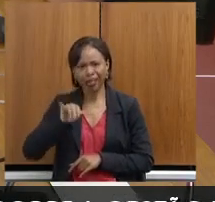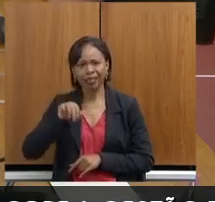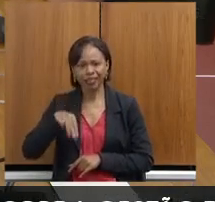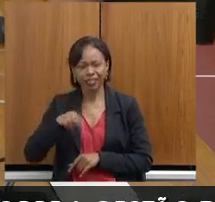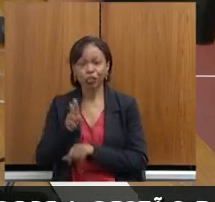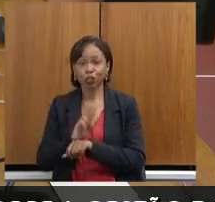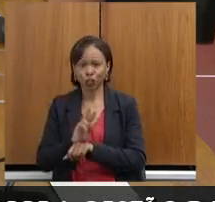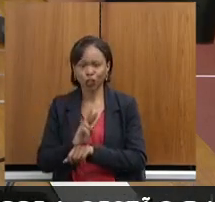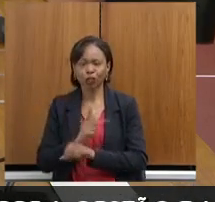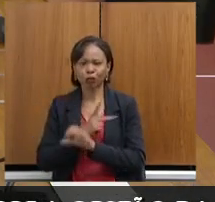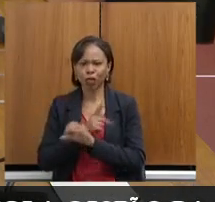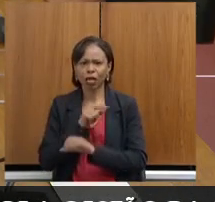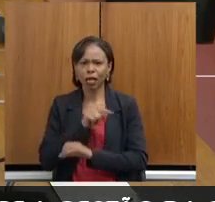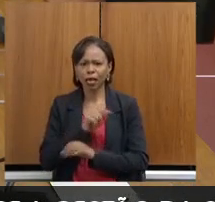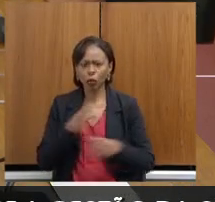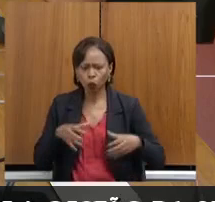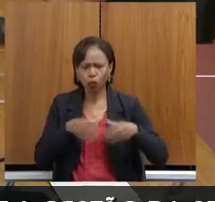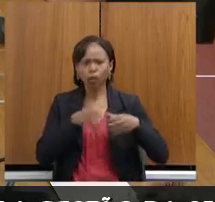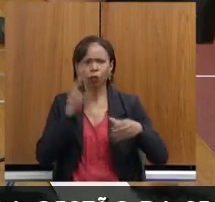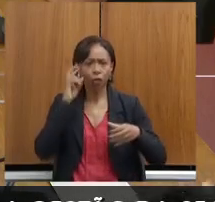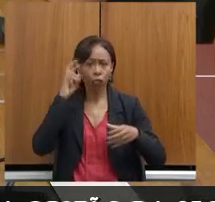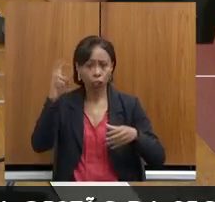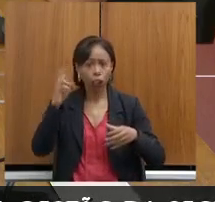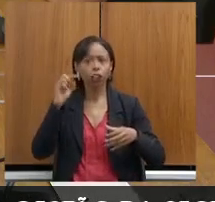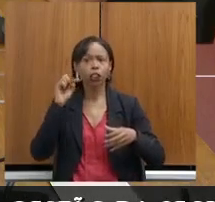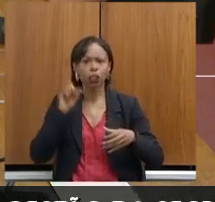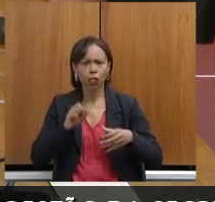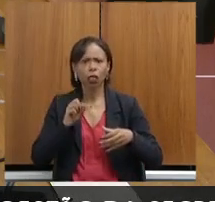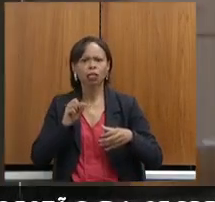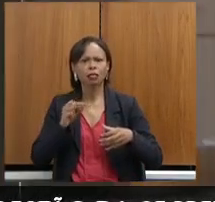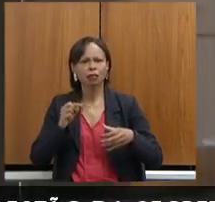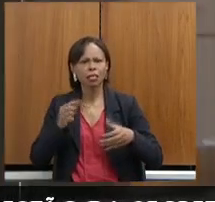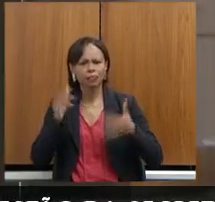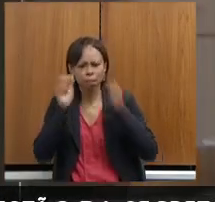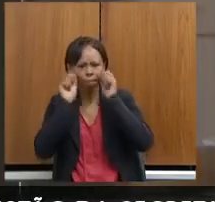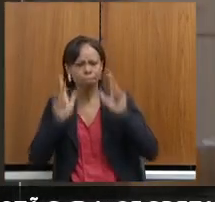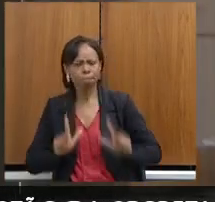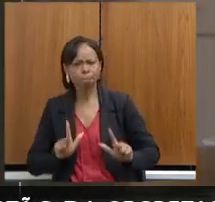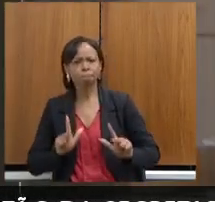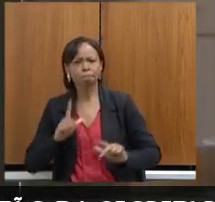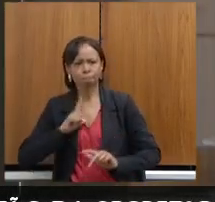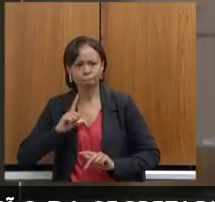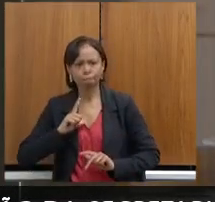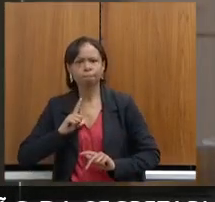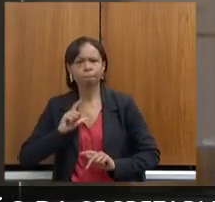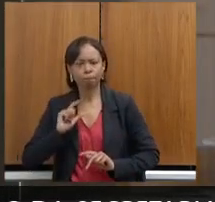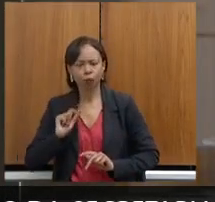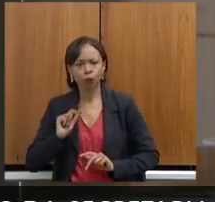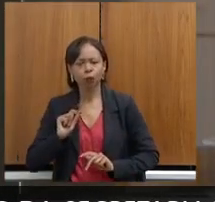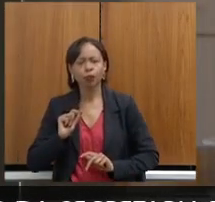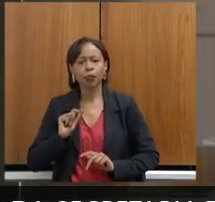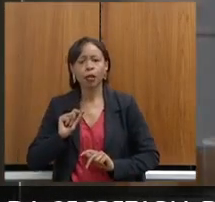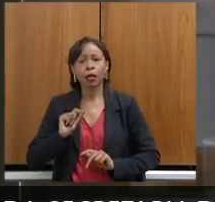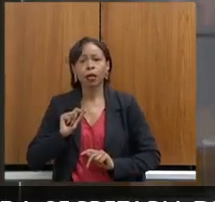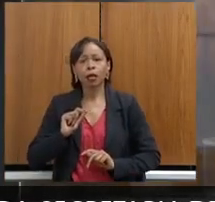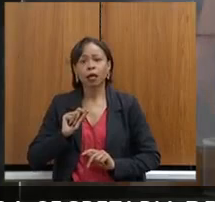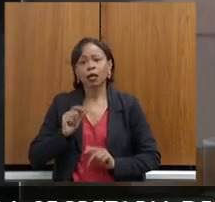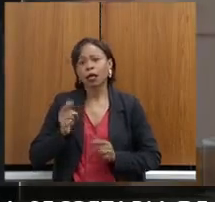inteligência junto com a equipe dele pela inteligência pela perspicácia né que é aí é